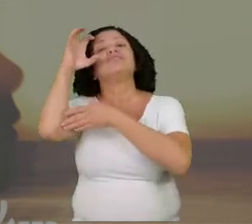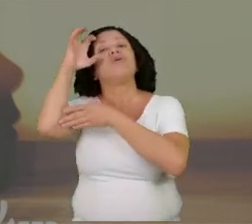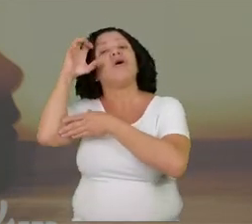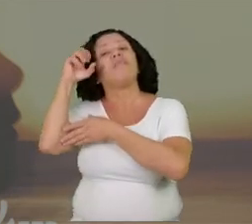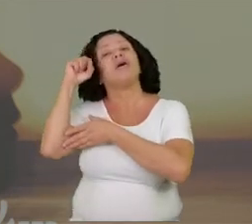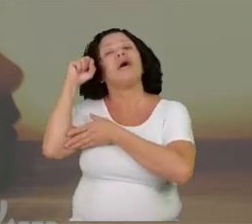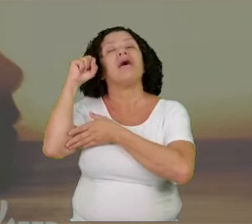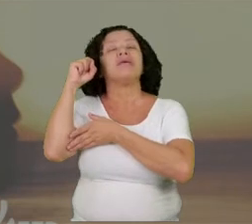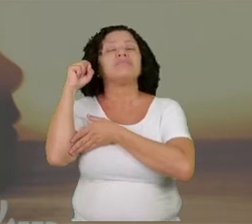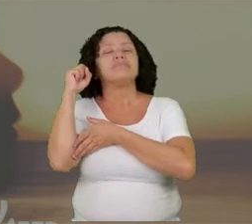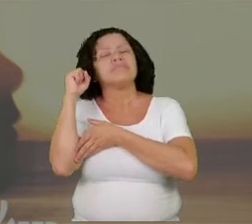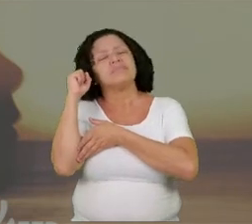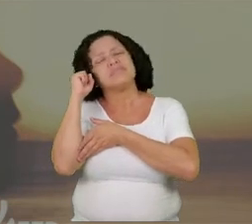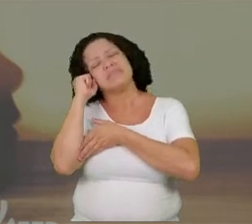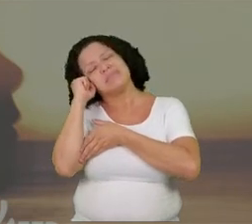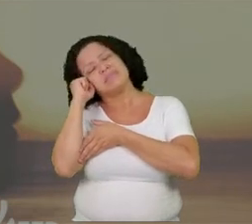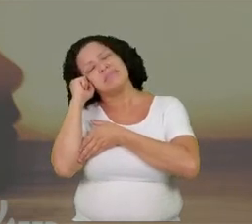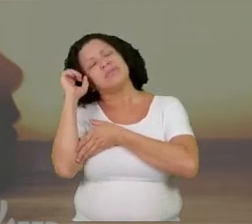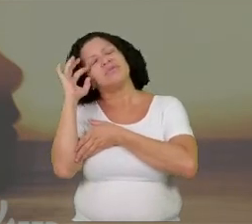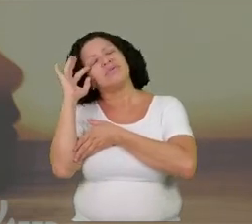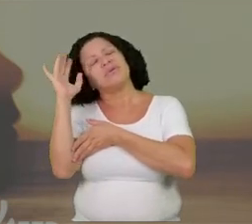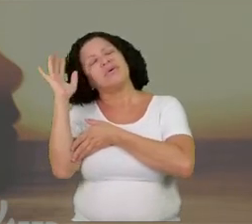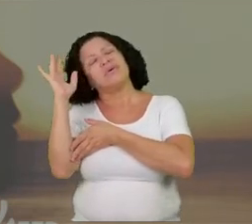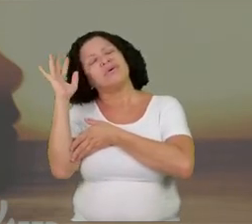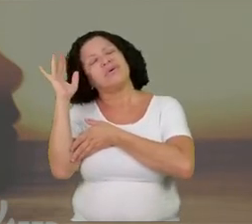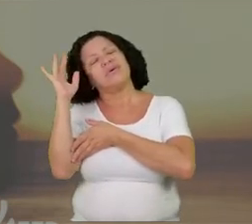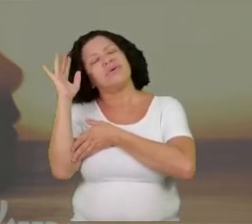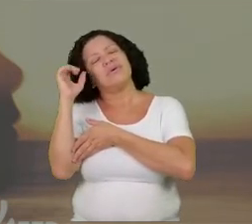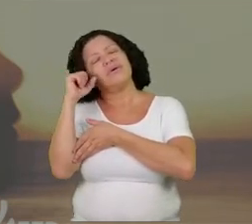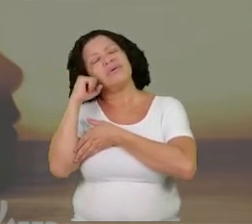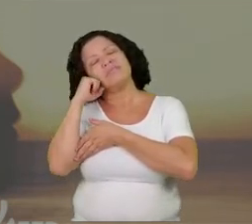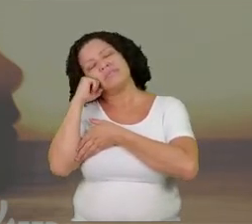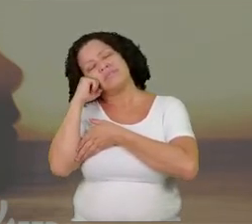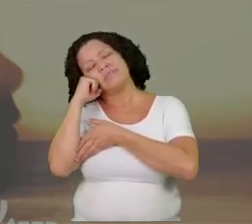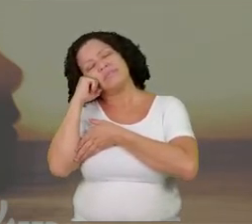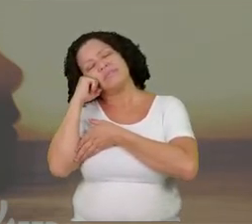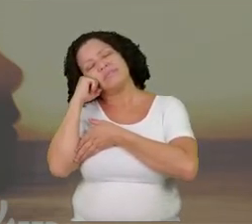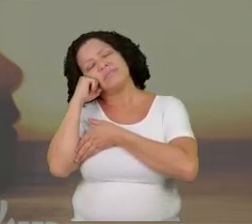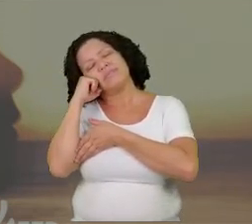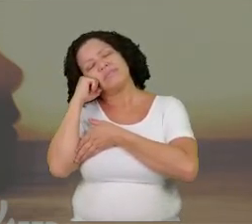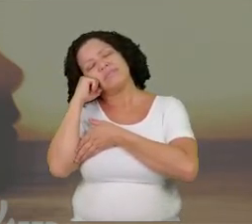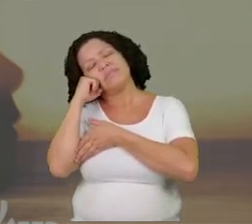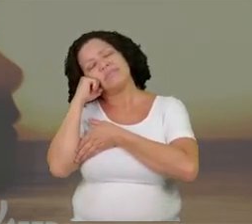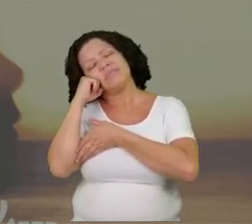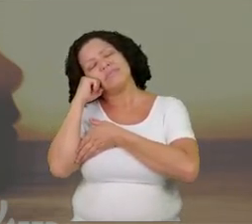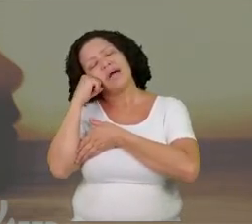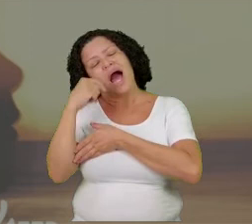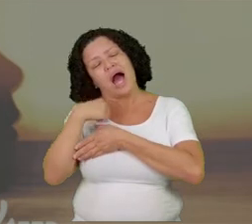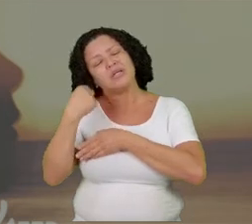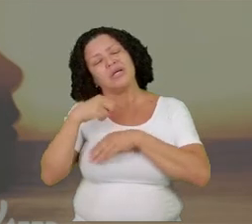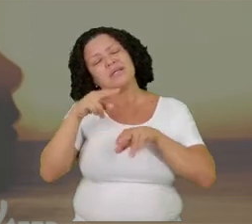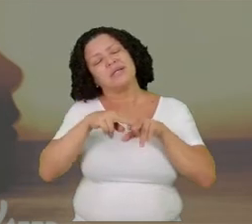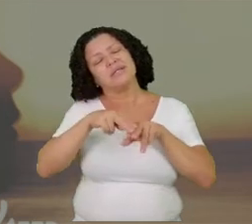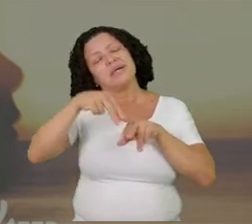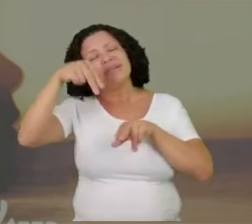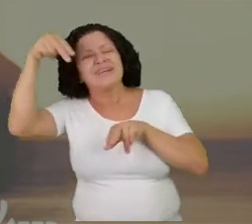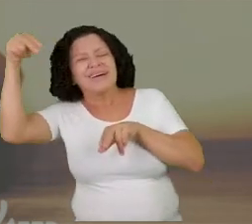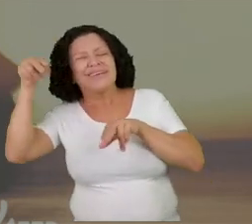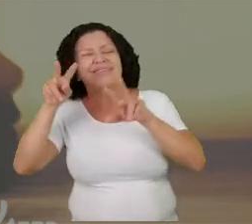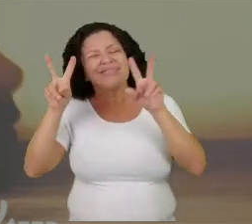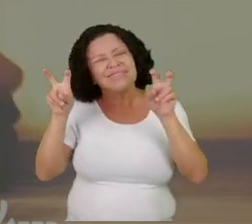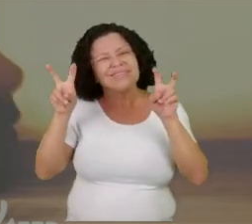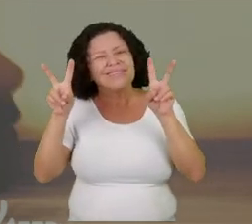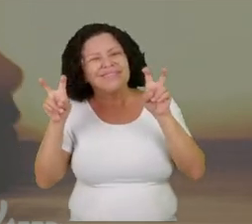vamos deitar, ao termos um sonho, né, nós estamos desencarnando, entre